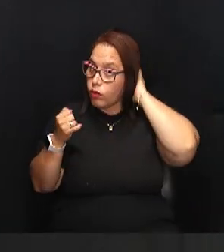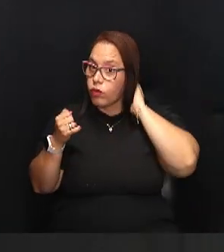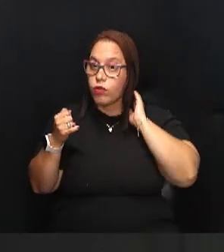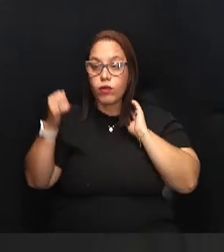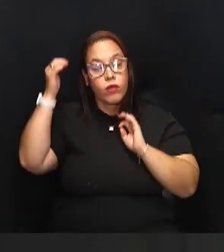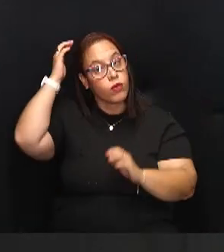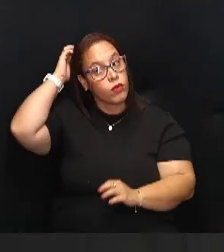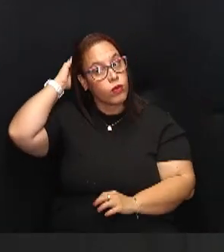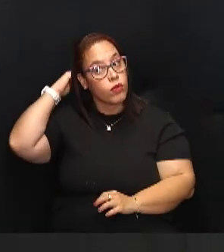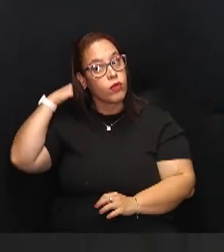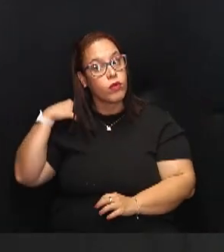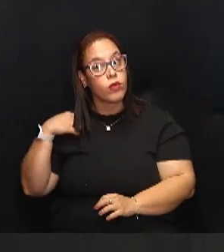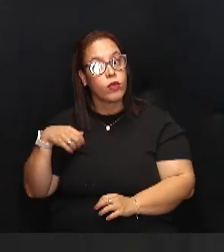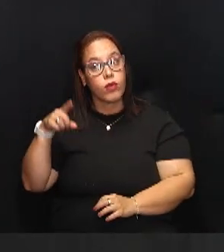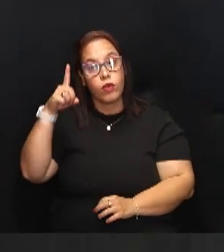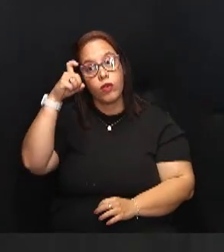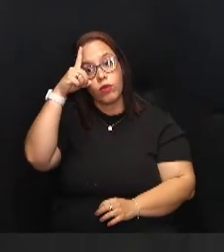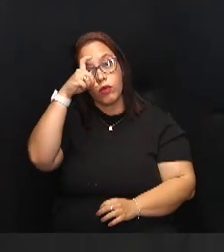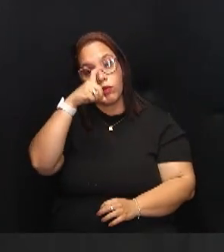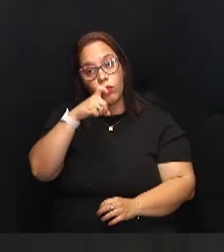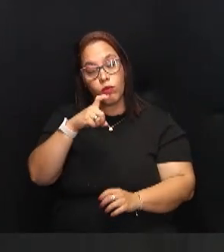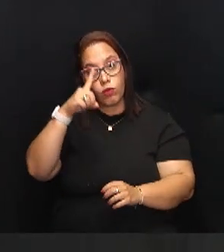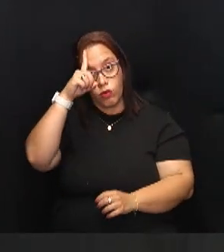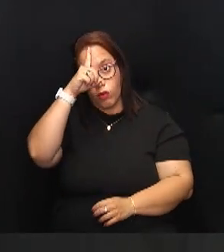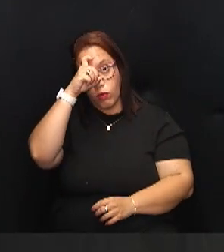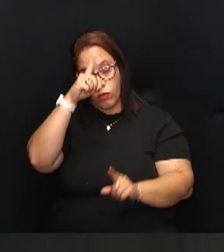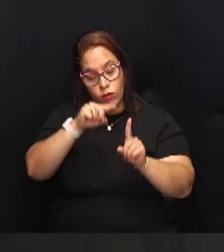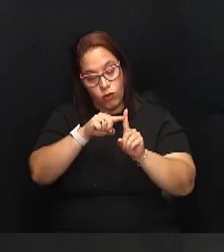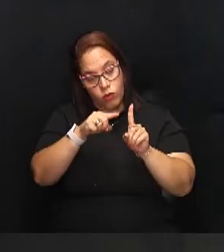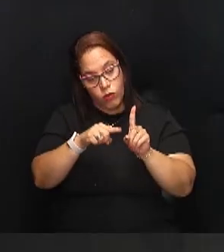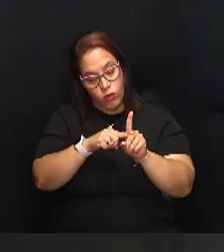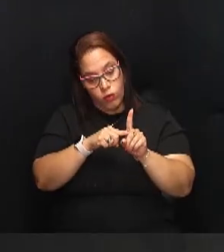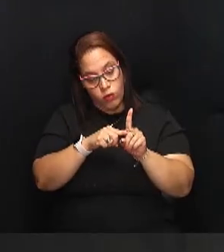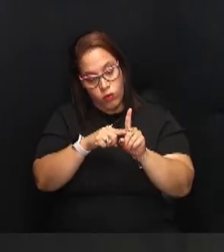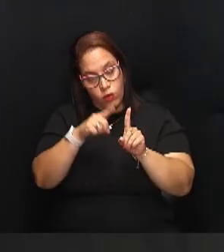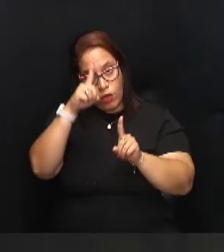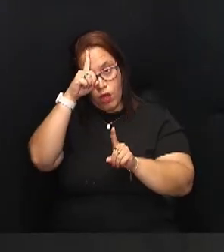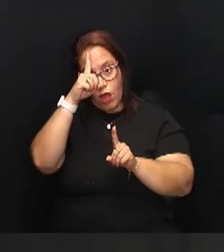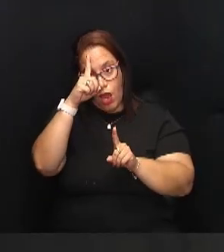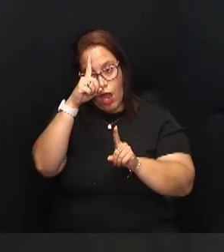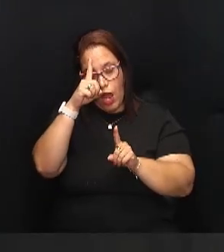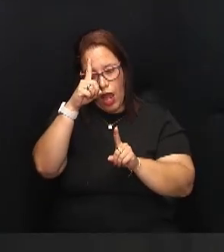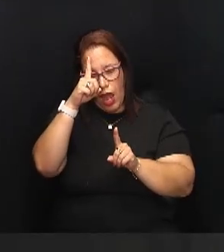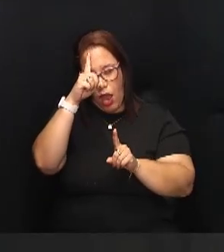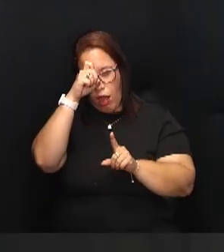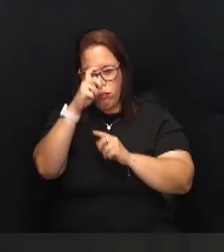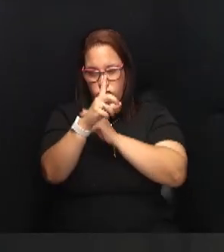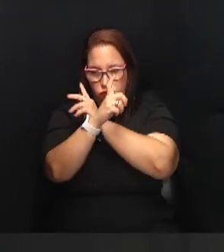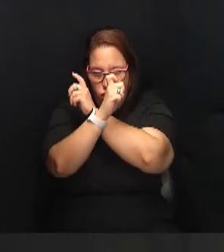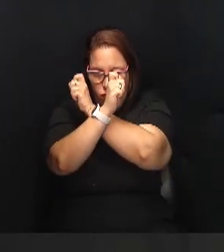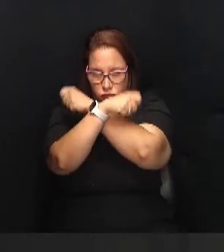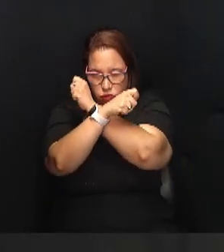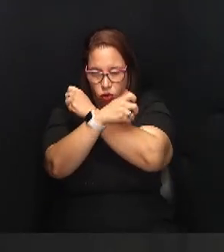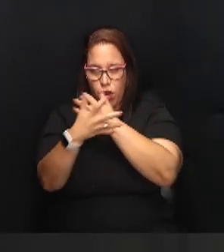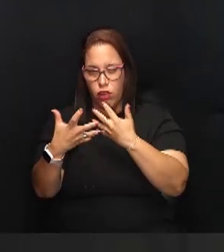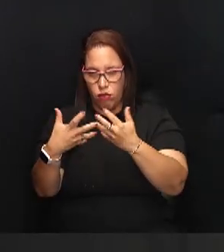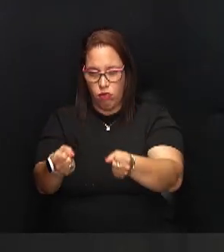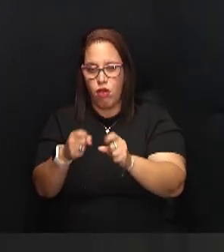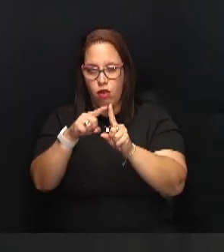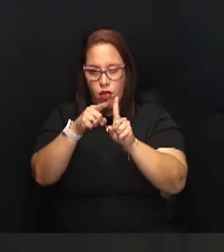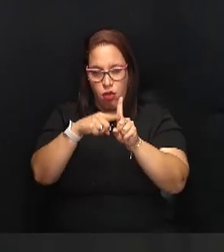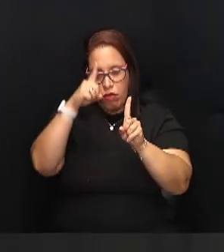que tivemos um momento difícil da maternidade. A PUC assumiu, né? A mantenedora assumiu, e